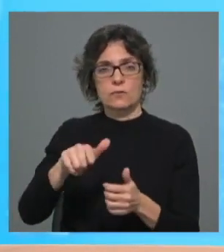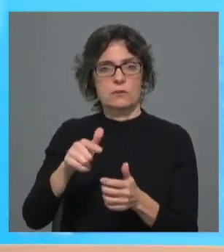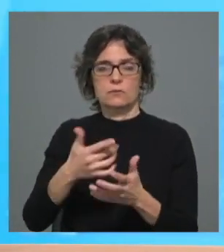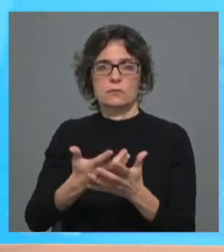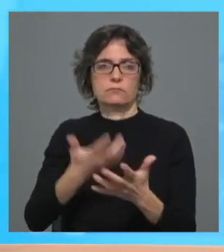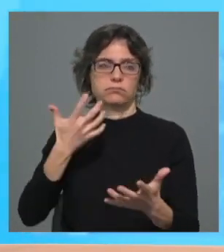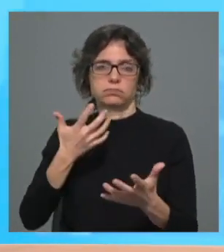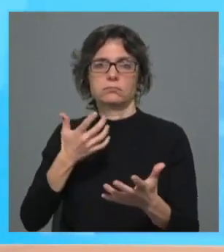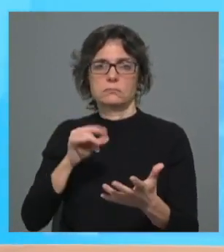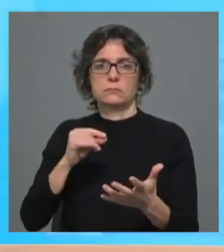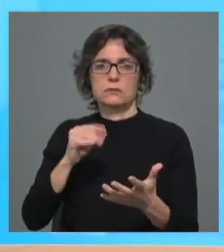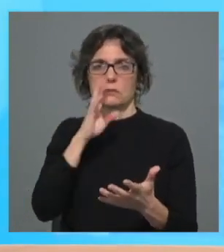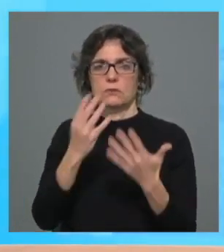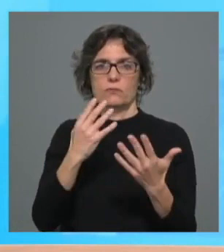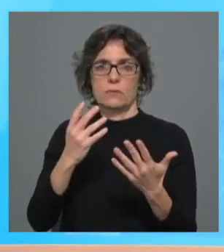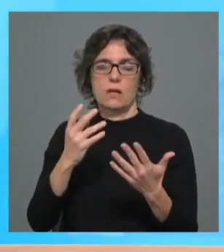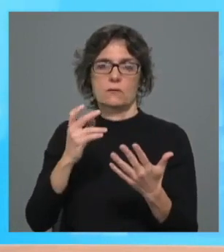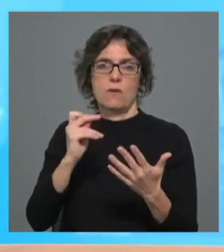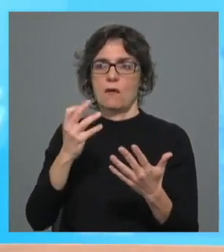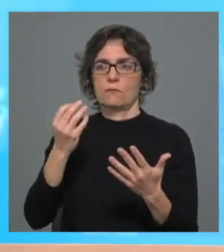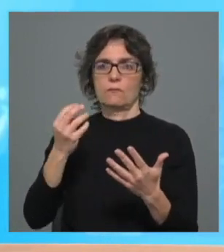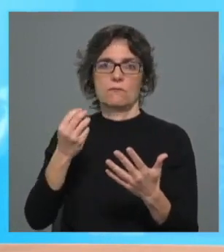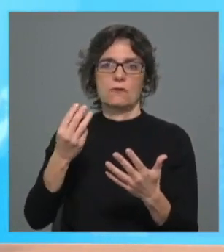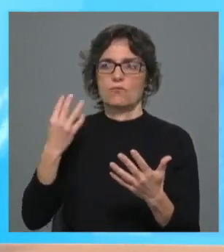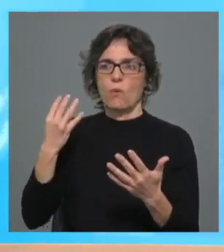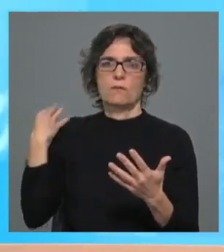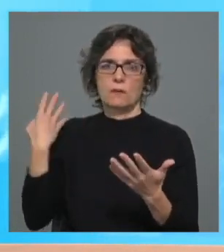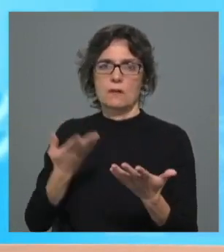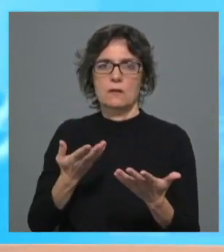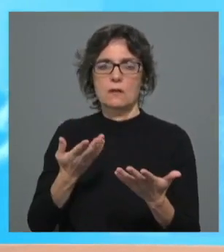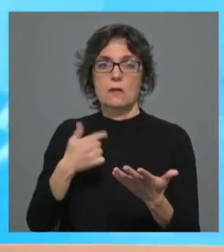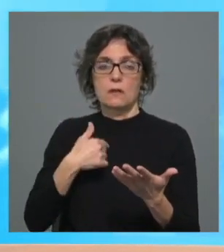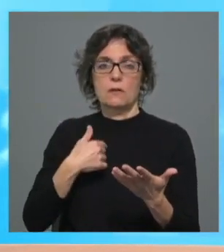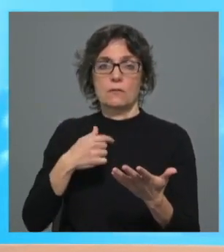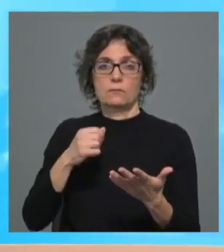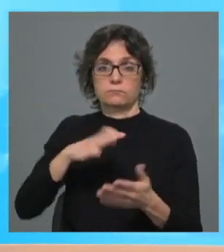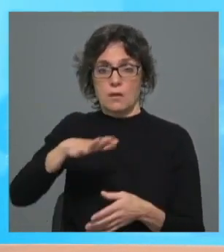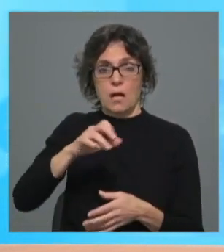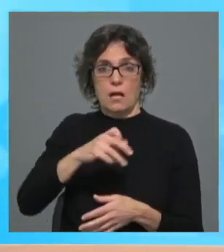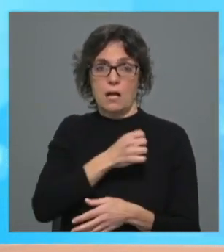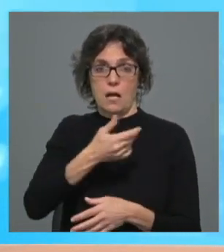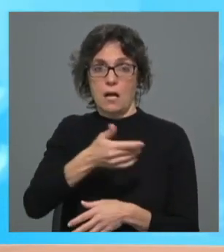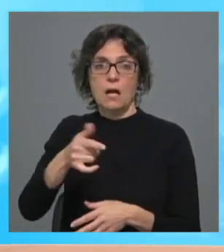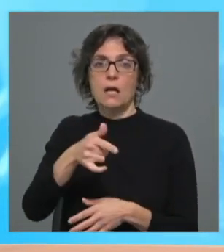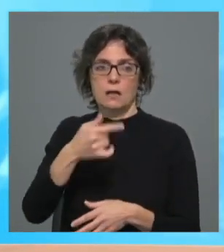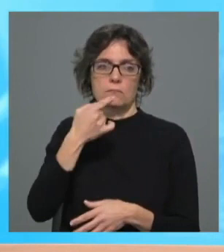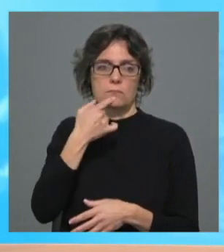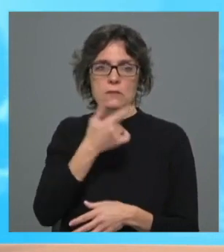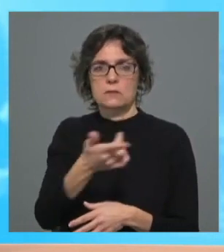atrás quer dizer eu estou na moral 13 anos e o fluxo migratório tem crescido muitíssimo mais